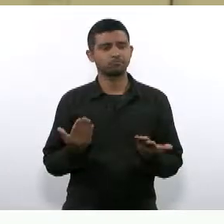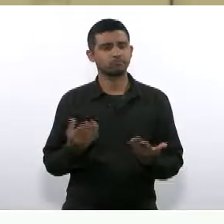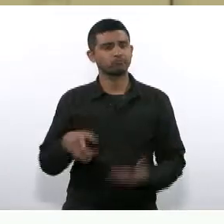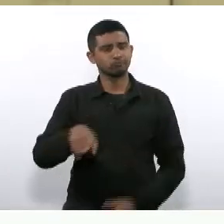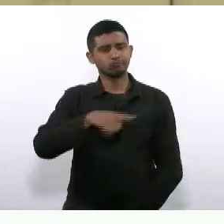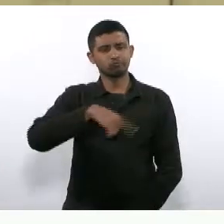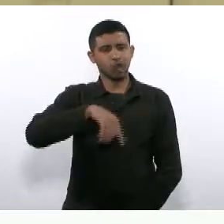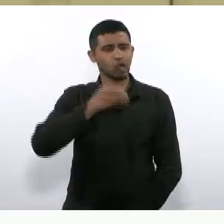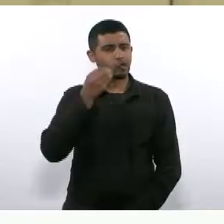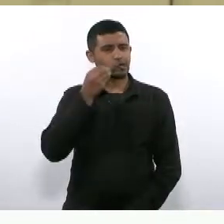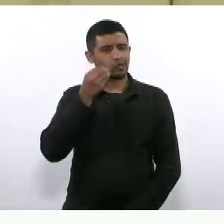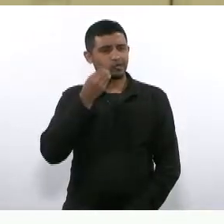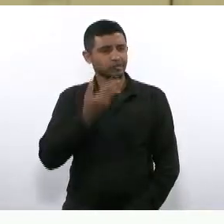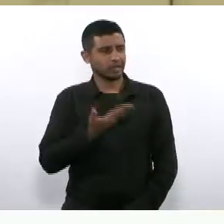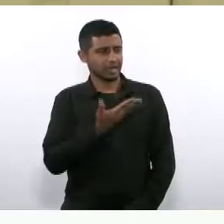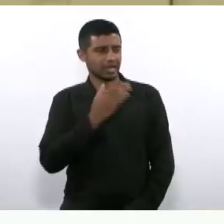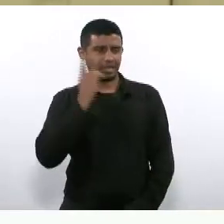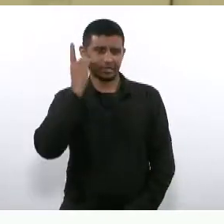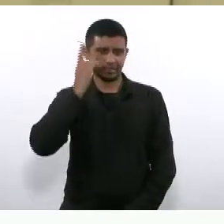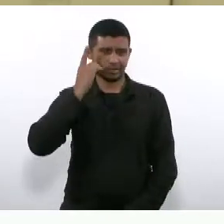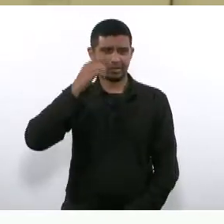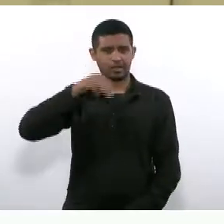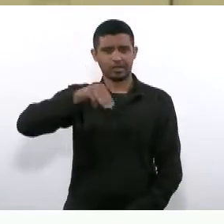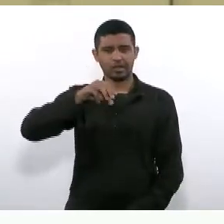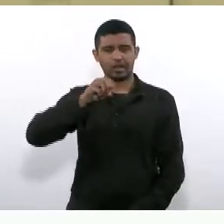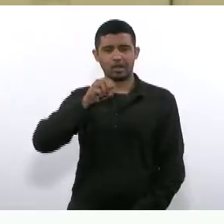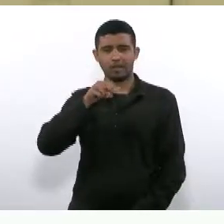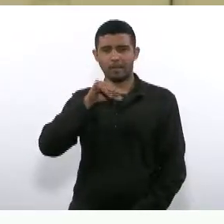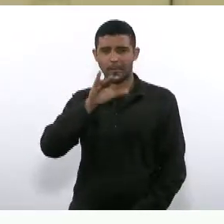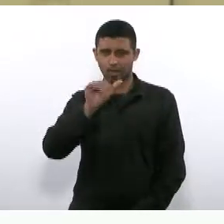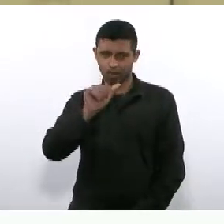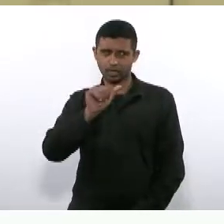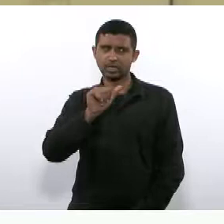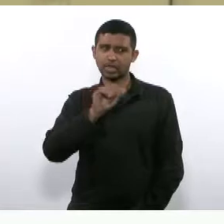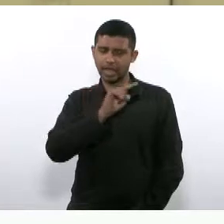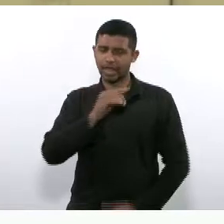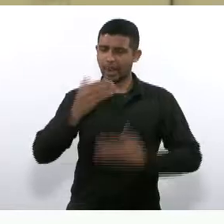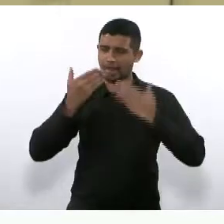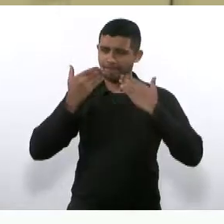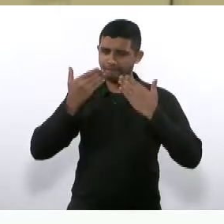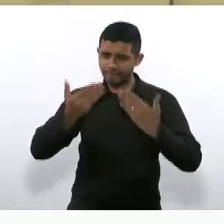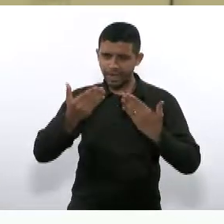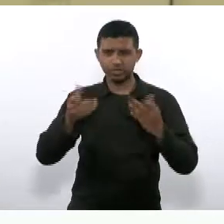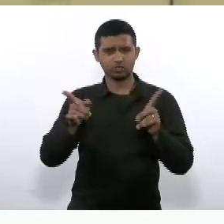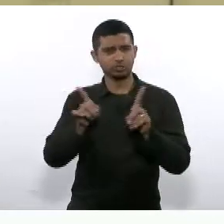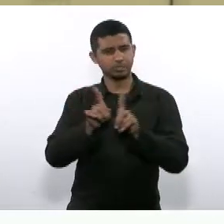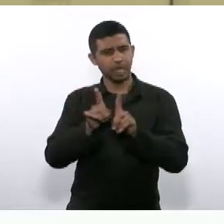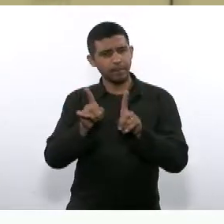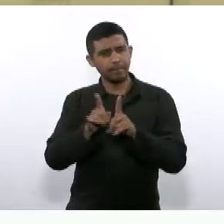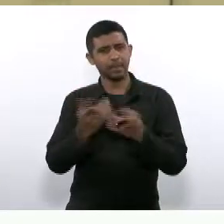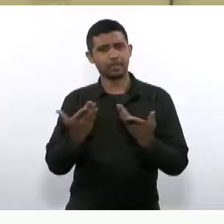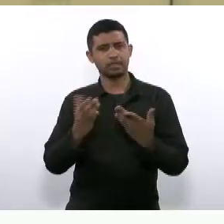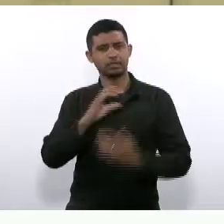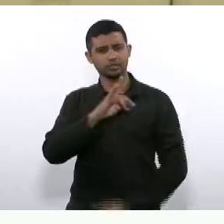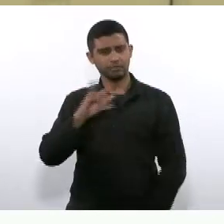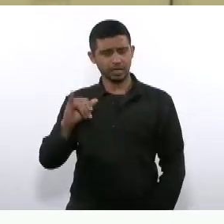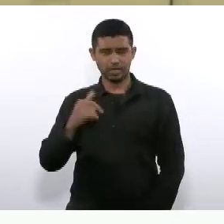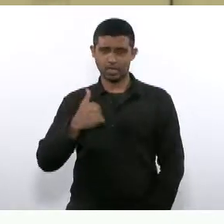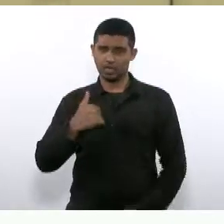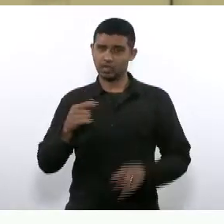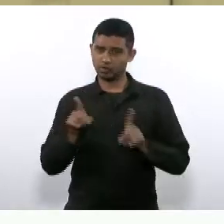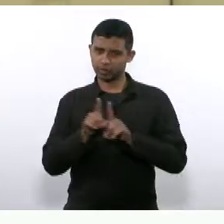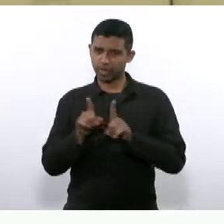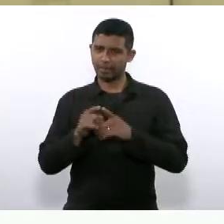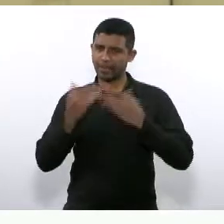oportunidades. A deputada Mônica teve à frente também no interior, né, à frente da CPI, eu mesmo